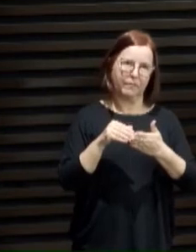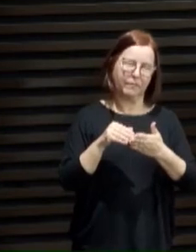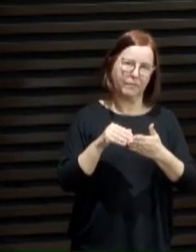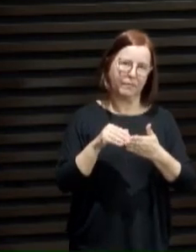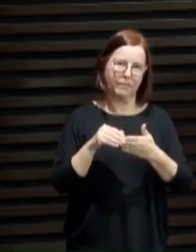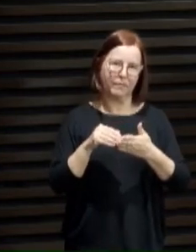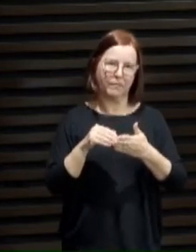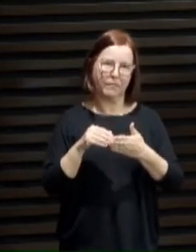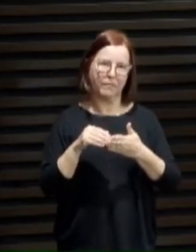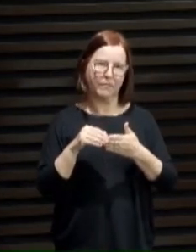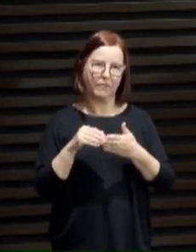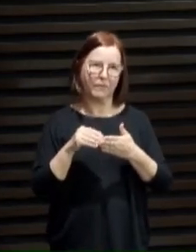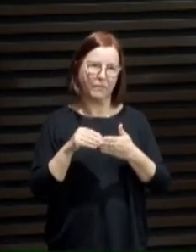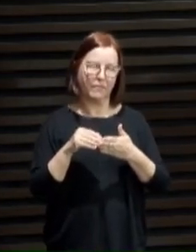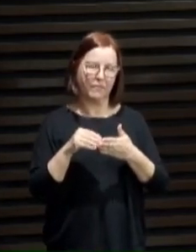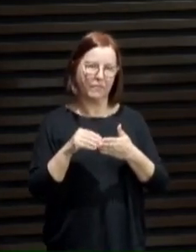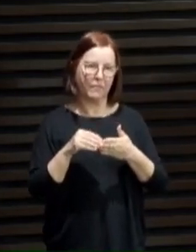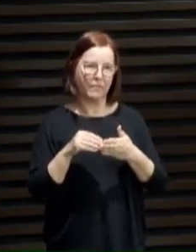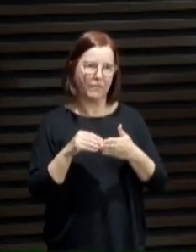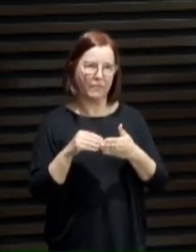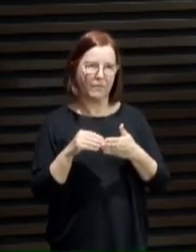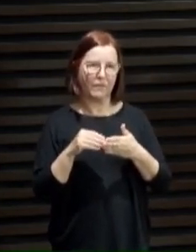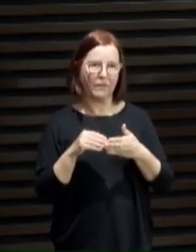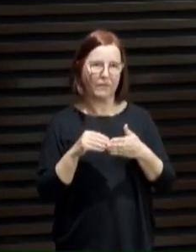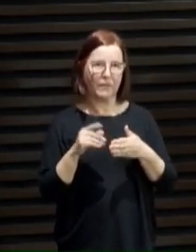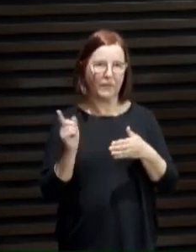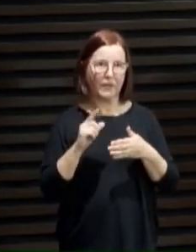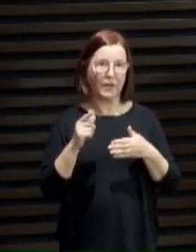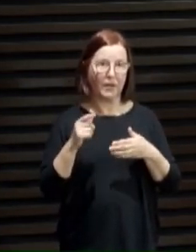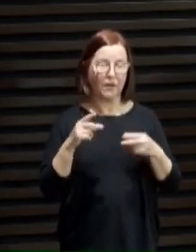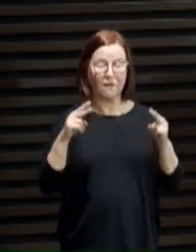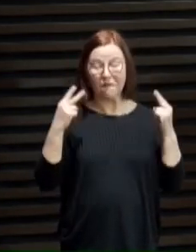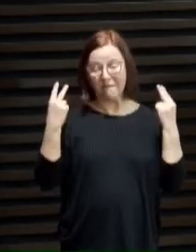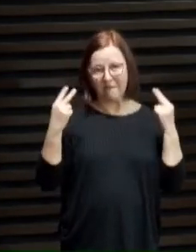vence a mais importante de todas as provas,